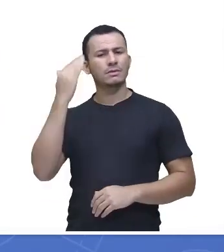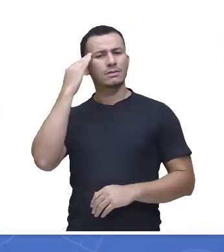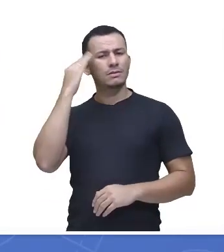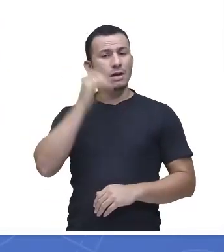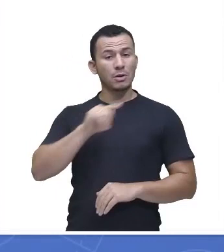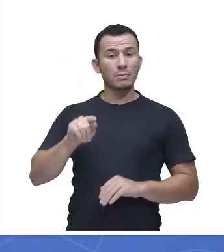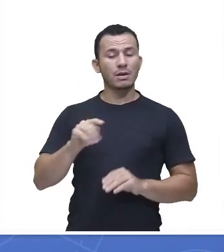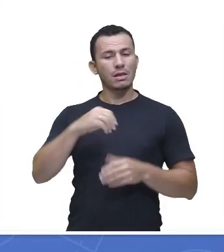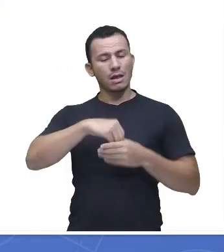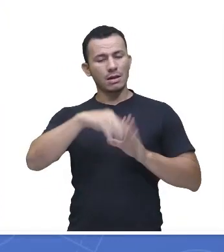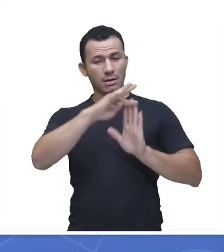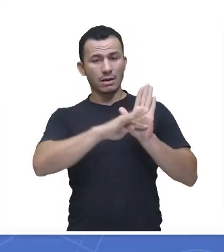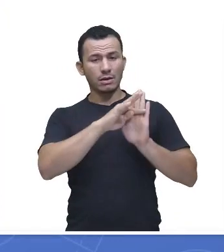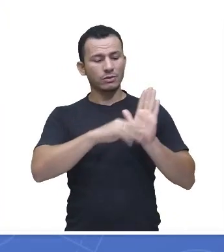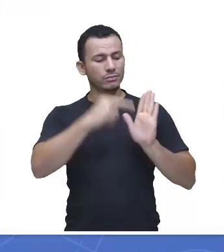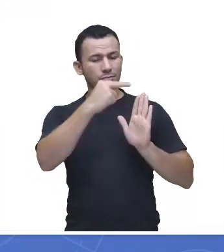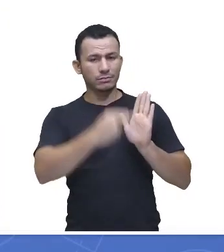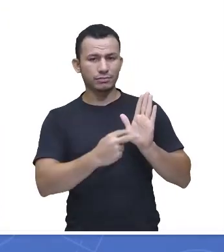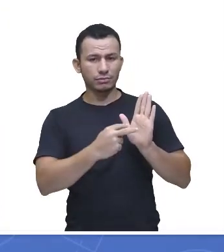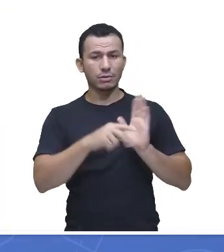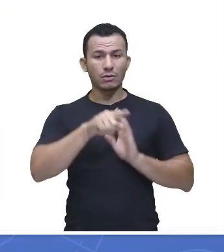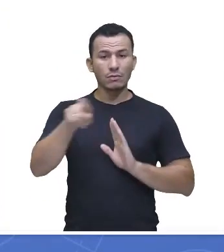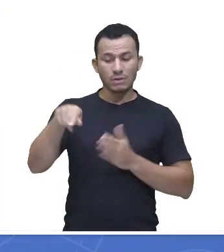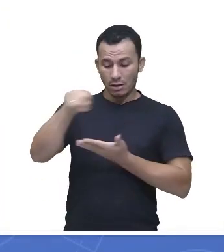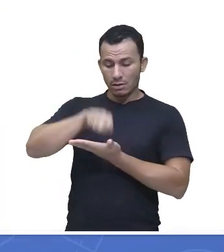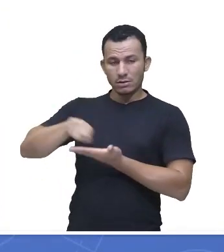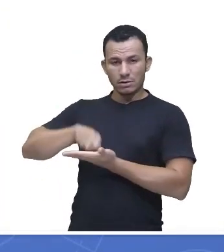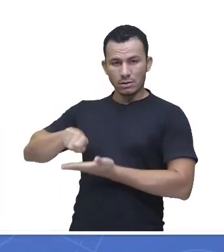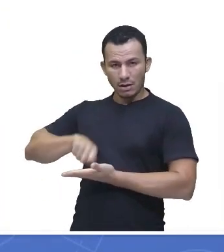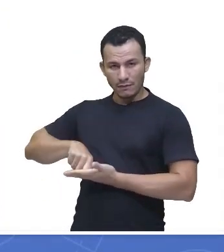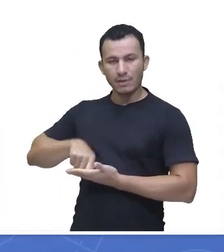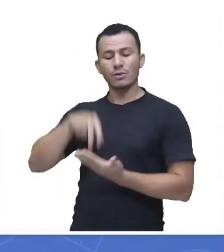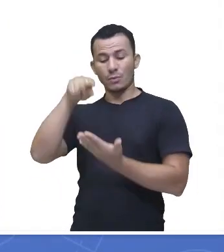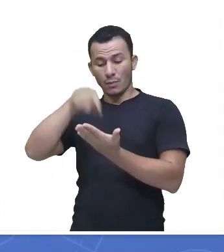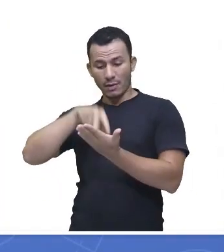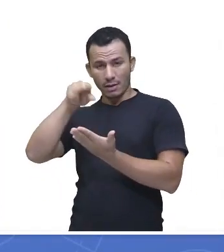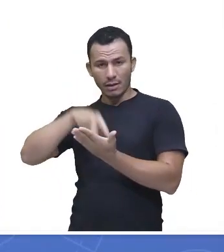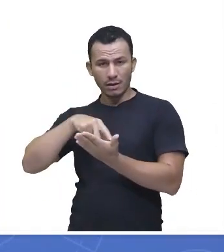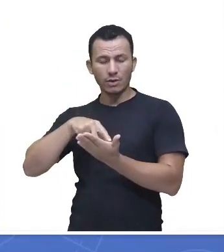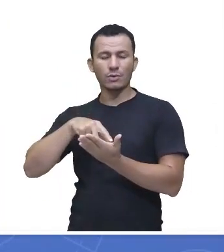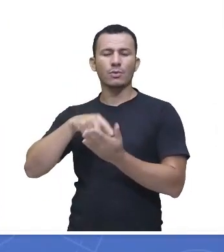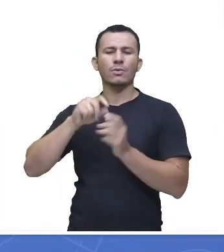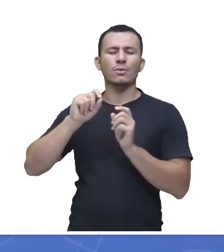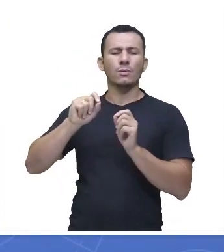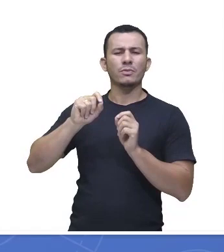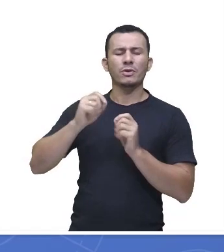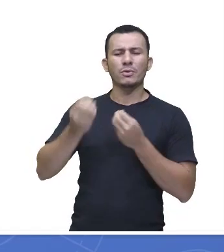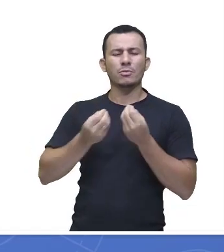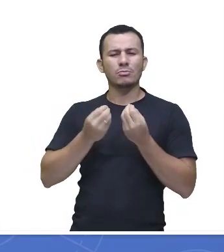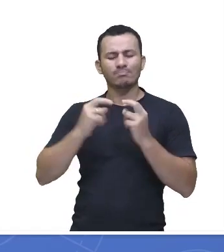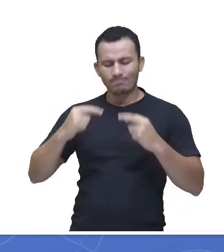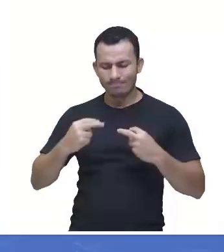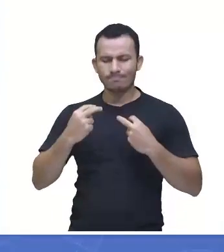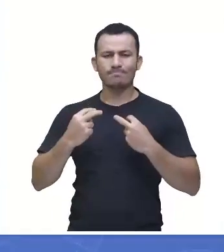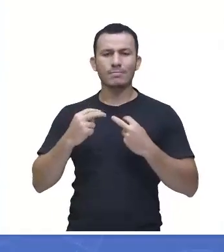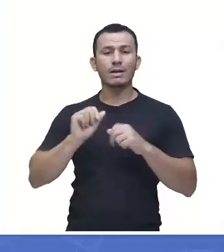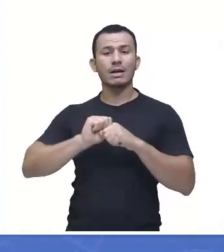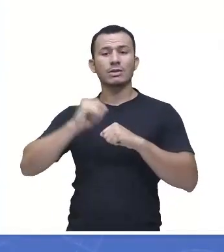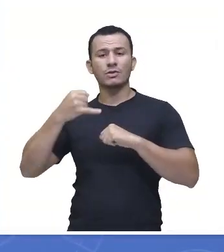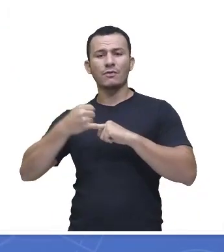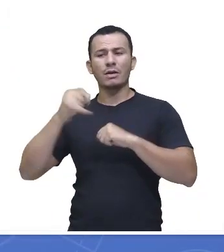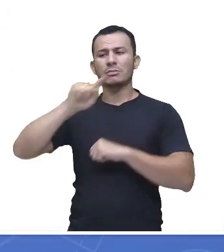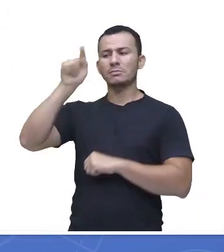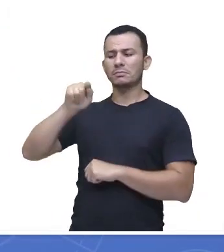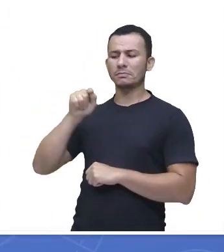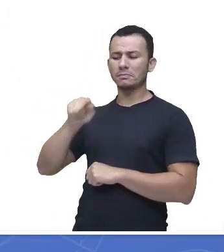num texto, tanto você escrevendo quanto lendo, você deve se fazer as seguintes perguntas, que são os advérbios